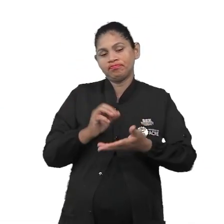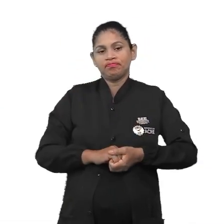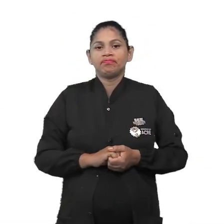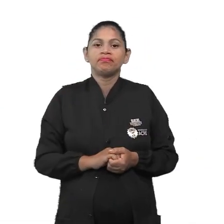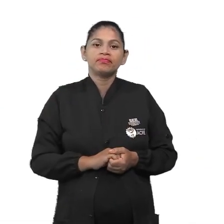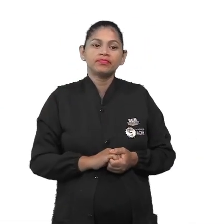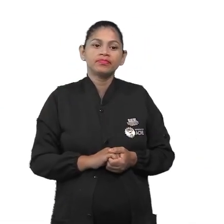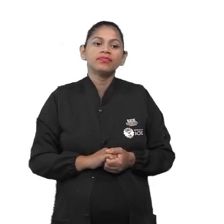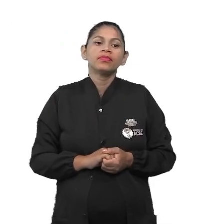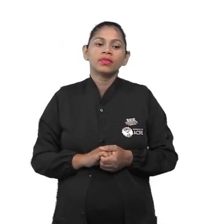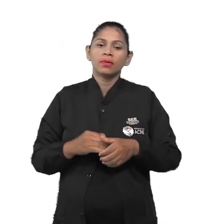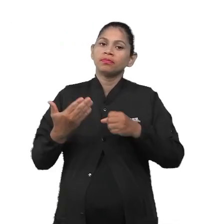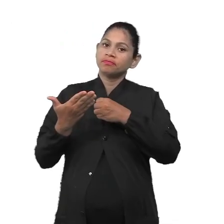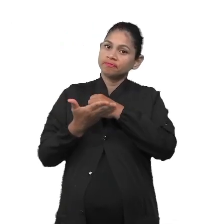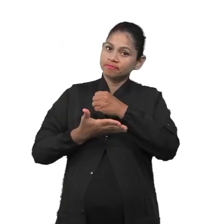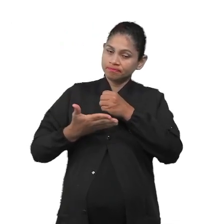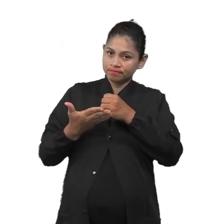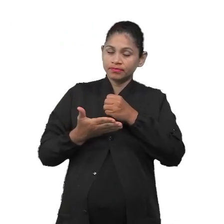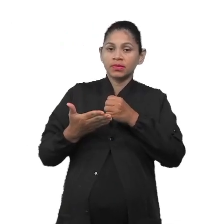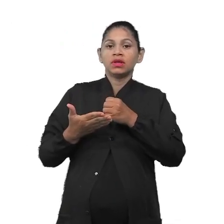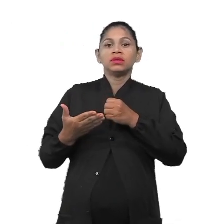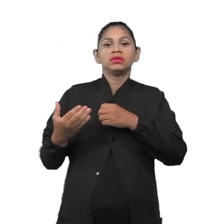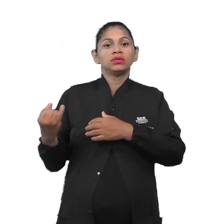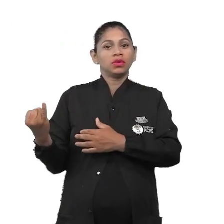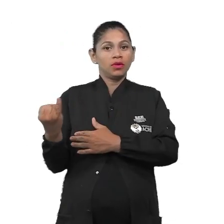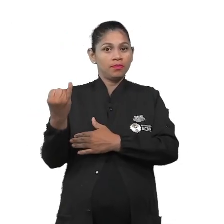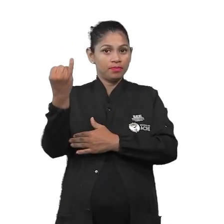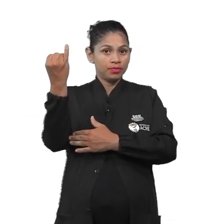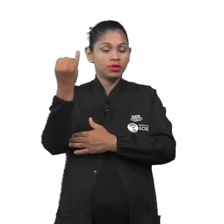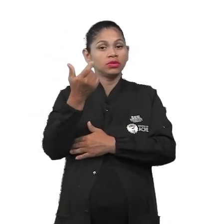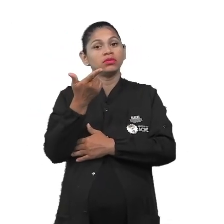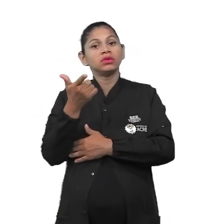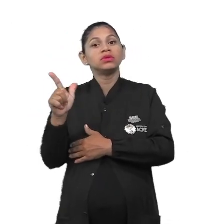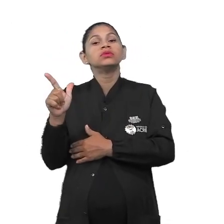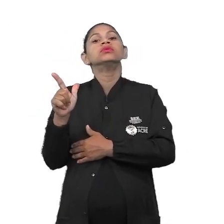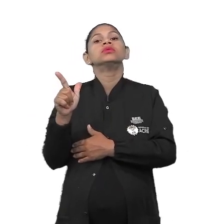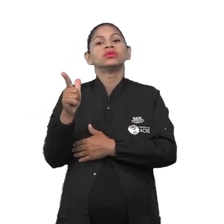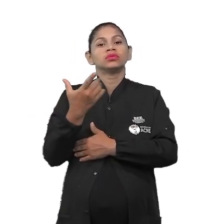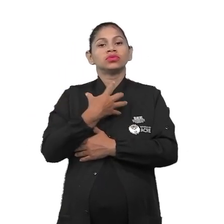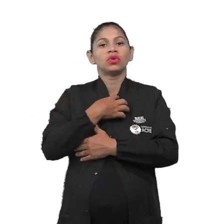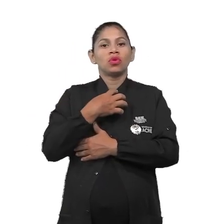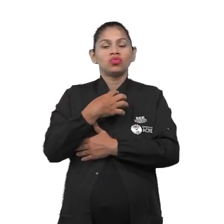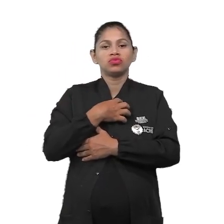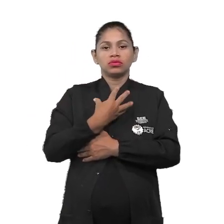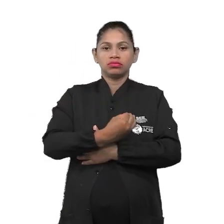considerar aquilo que é interessante para as outras formas de vida.